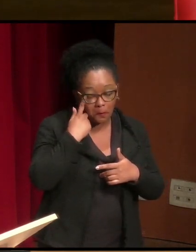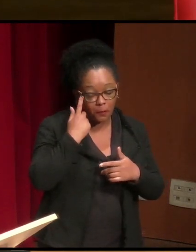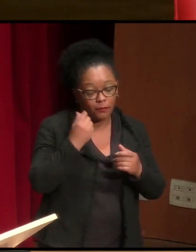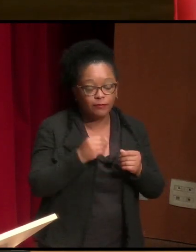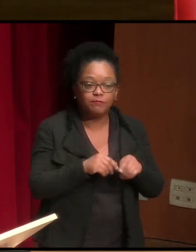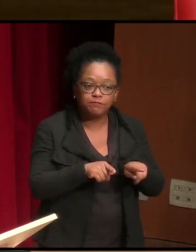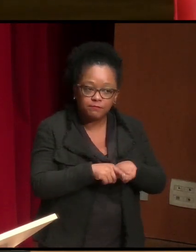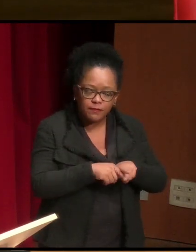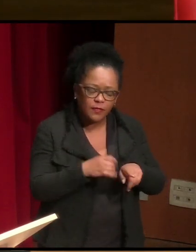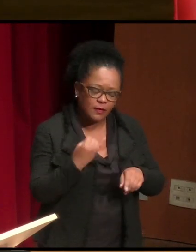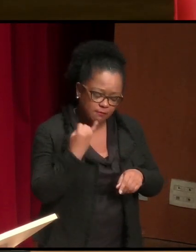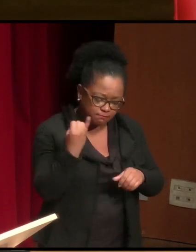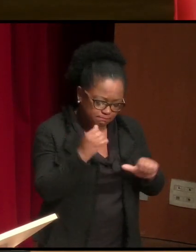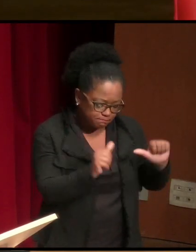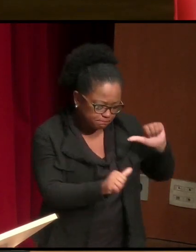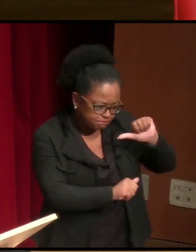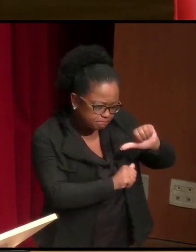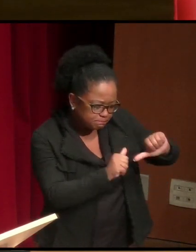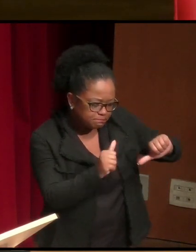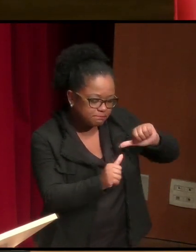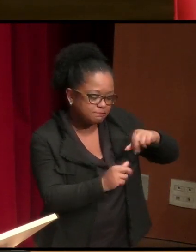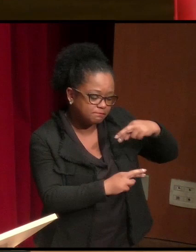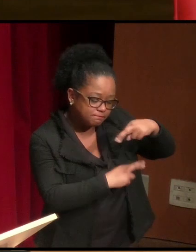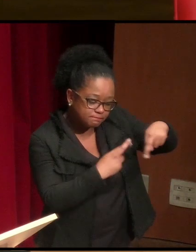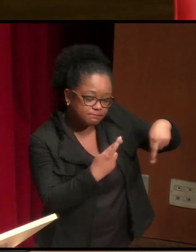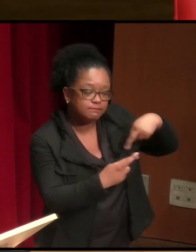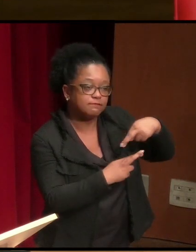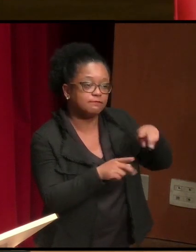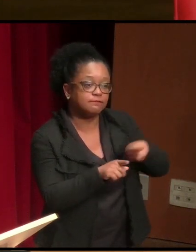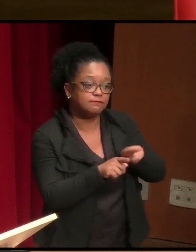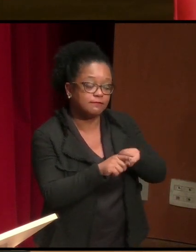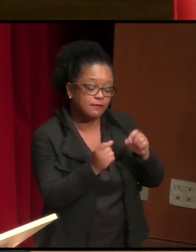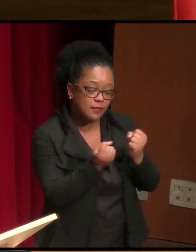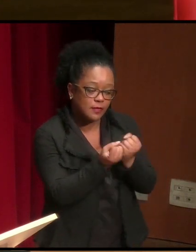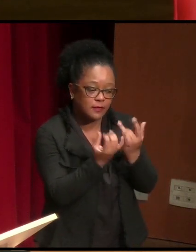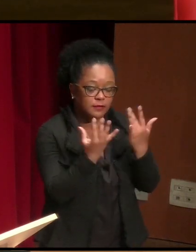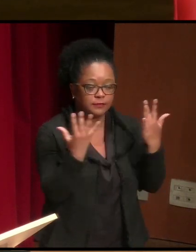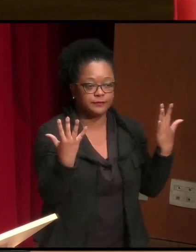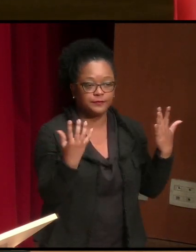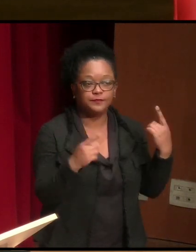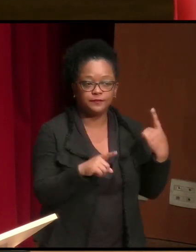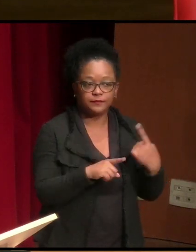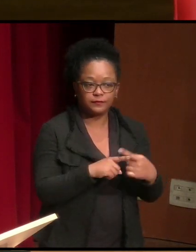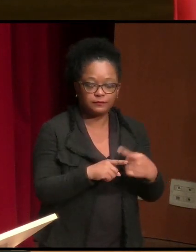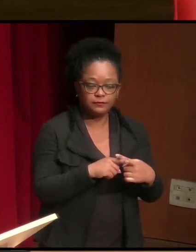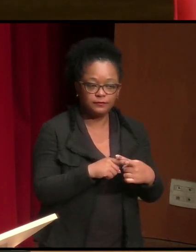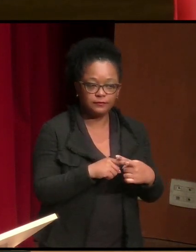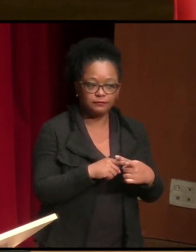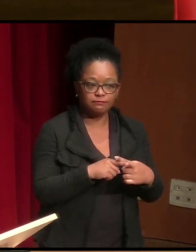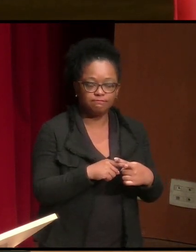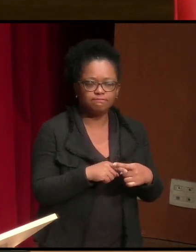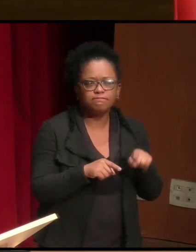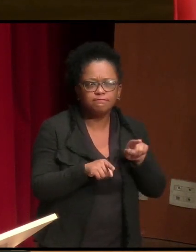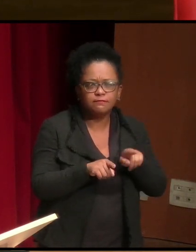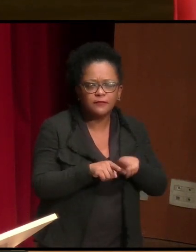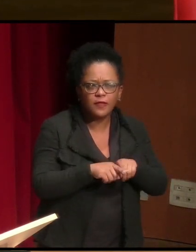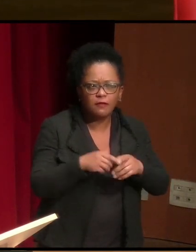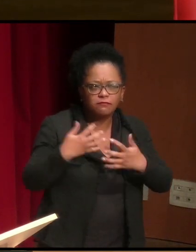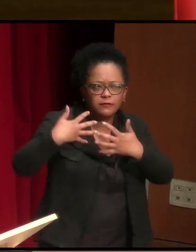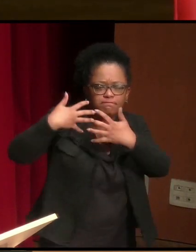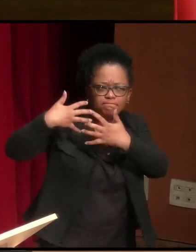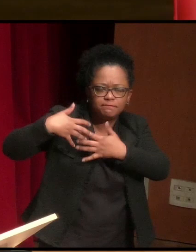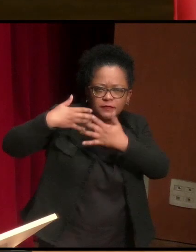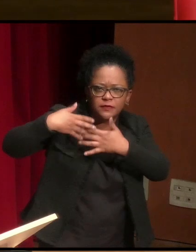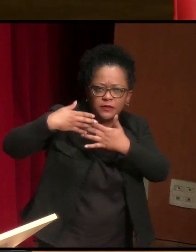revolucionário, é verdadeiramente transformador. É o grande milagre, porque te reconecta